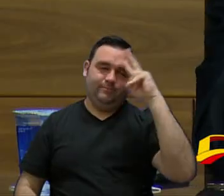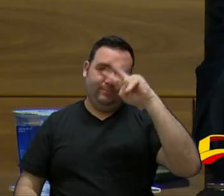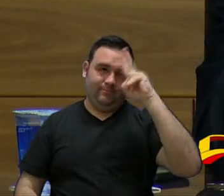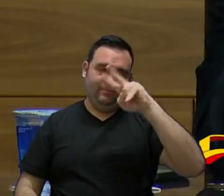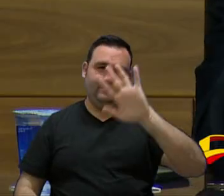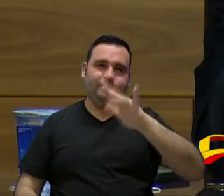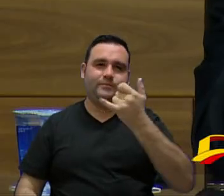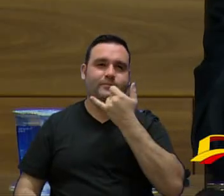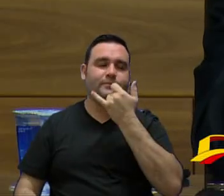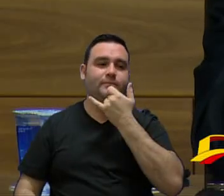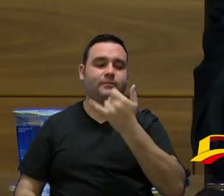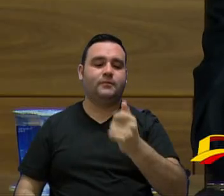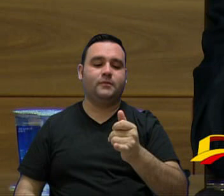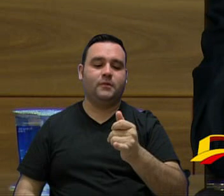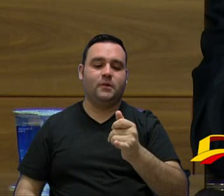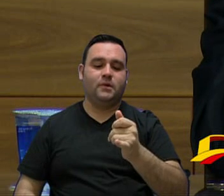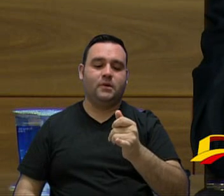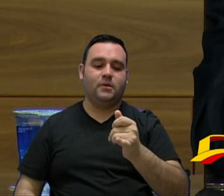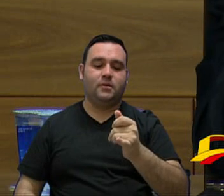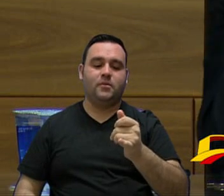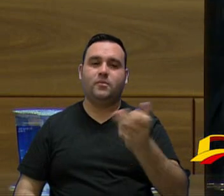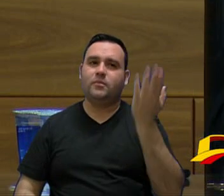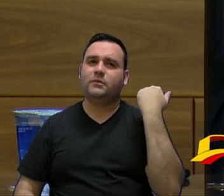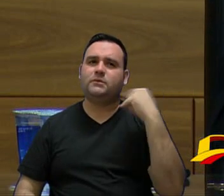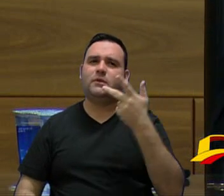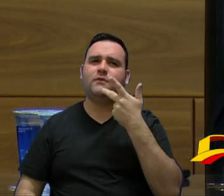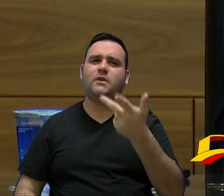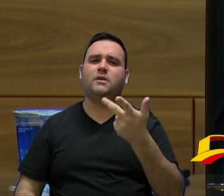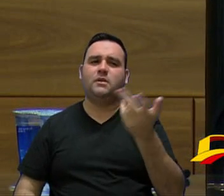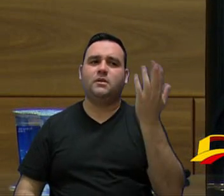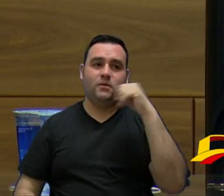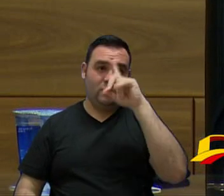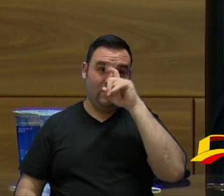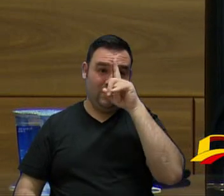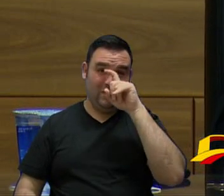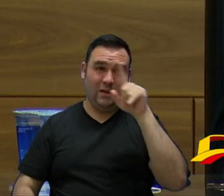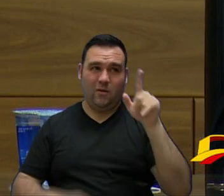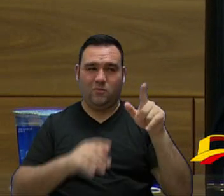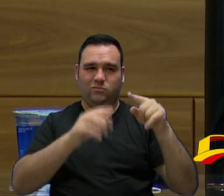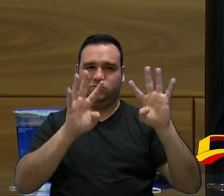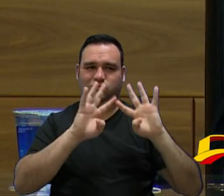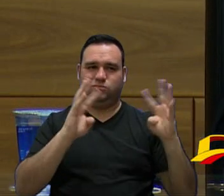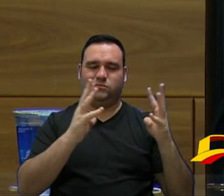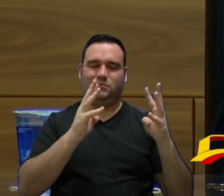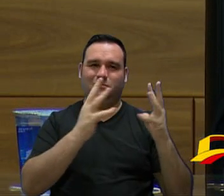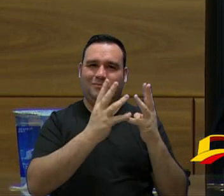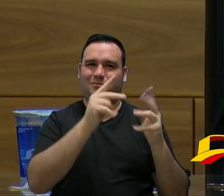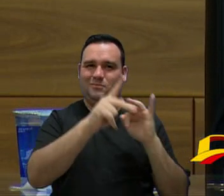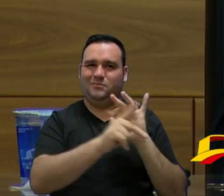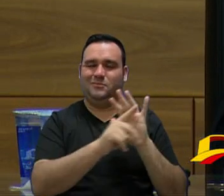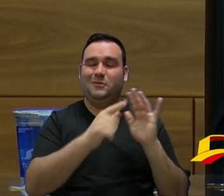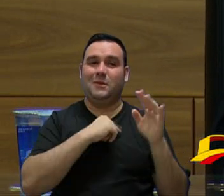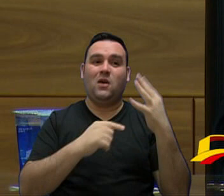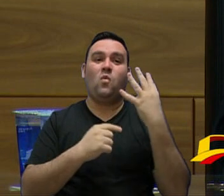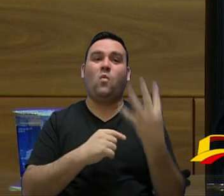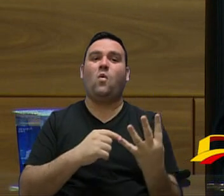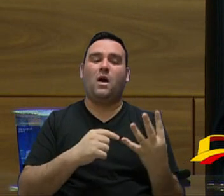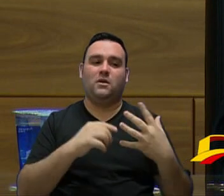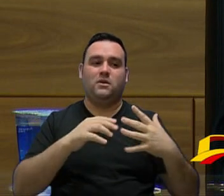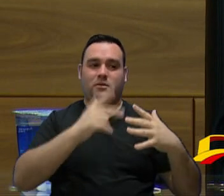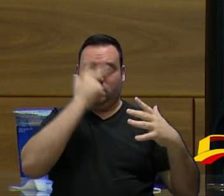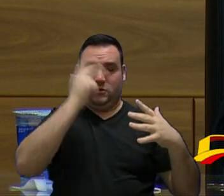lembra desculpa sim nosso dizemos que no hospital de campanha nós teremos quatro leitos de